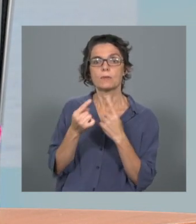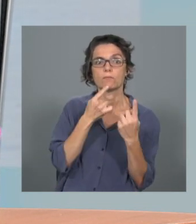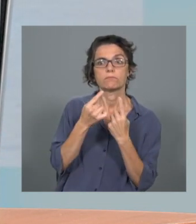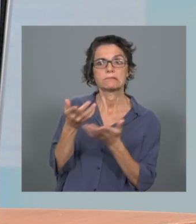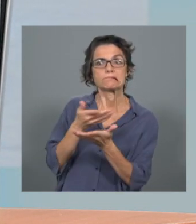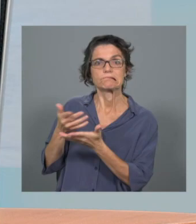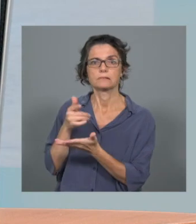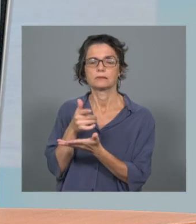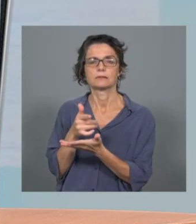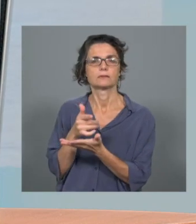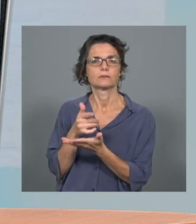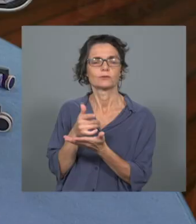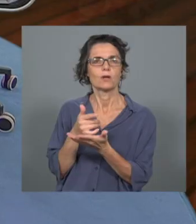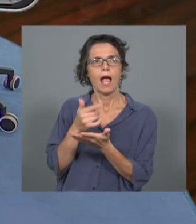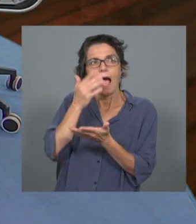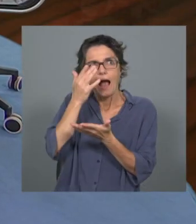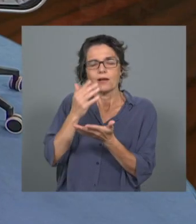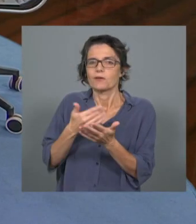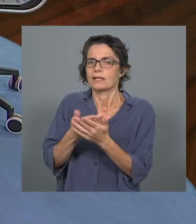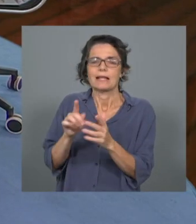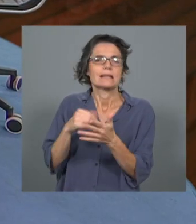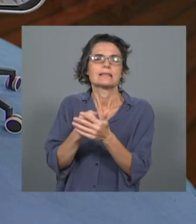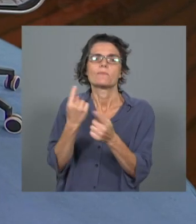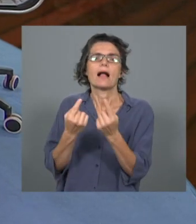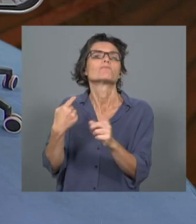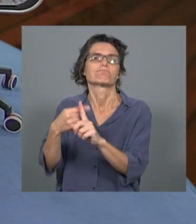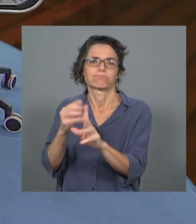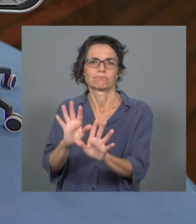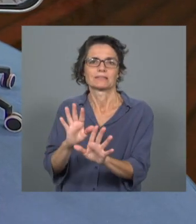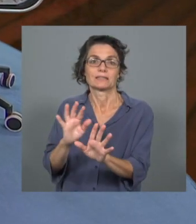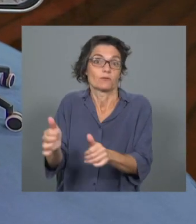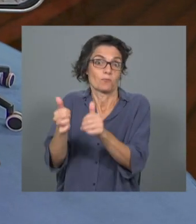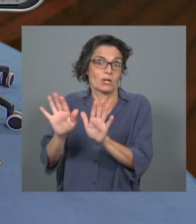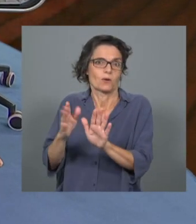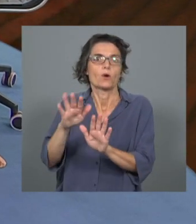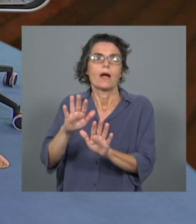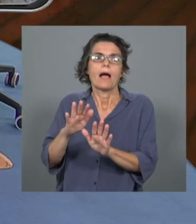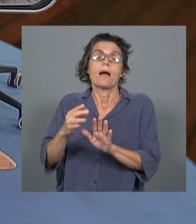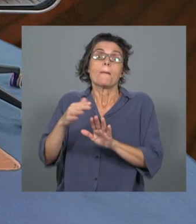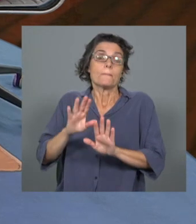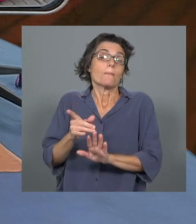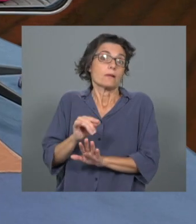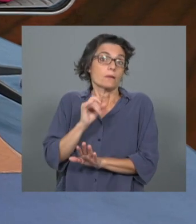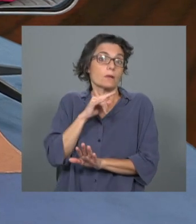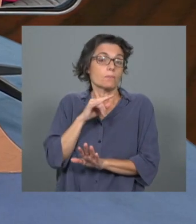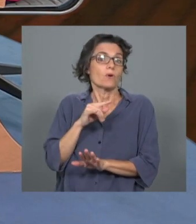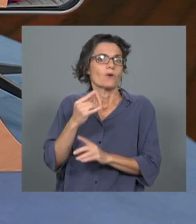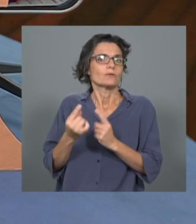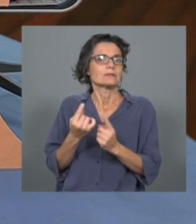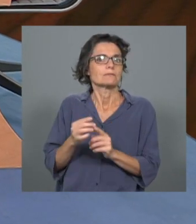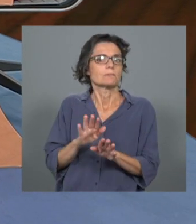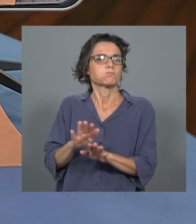sai sempre algo melhor. Pode, em alguns casos, inviabilizar até a